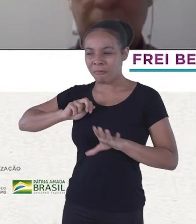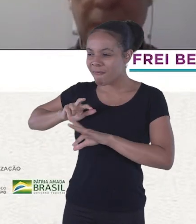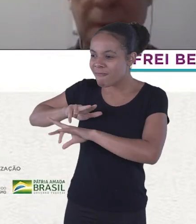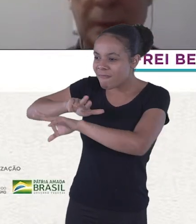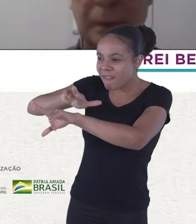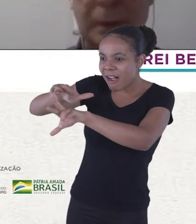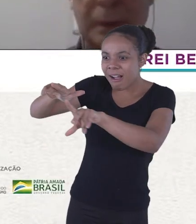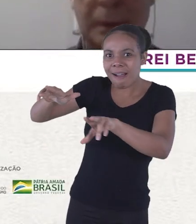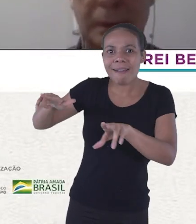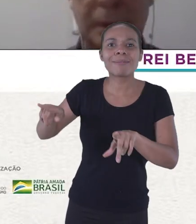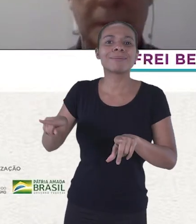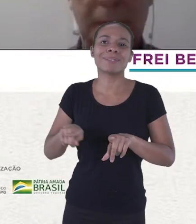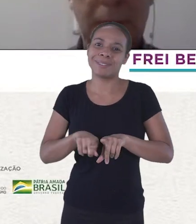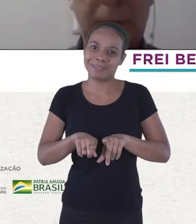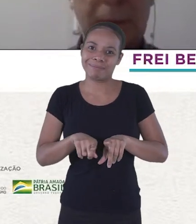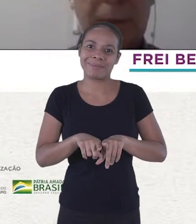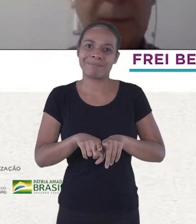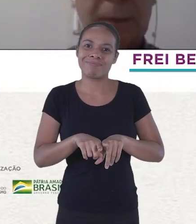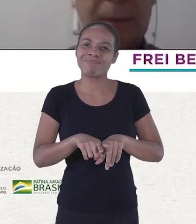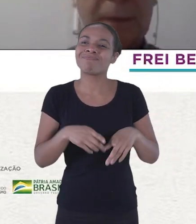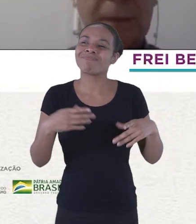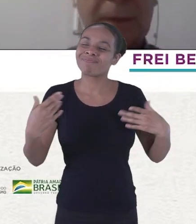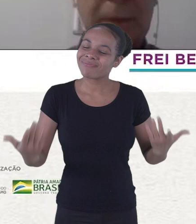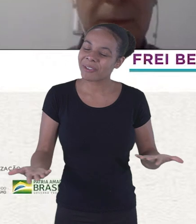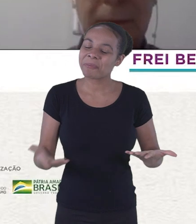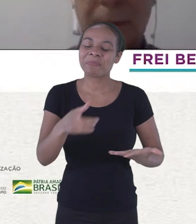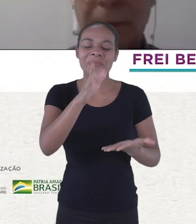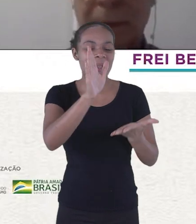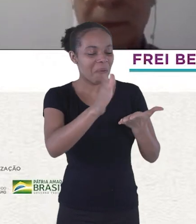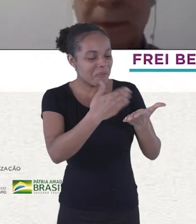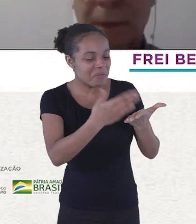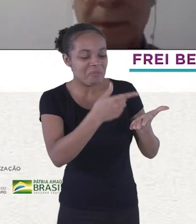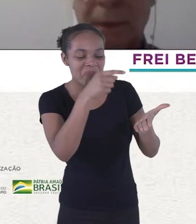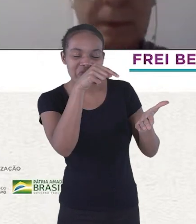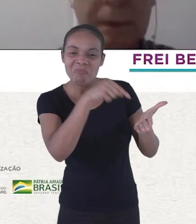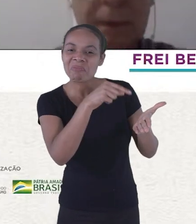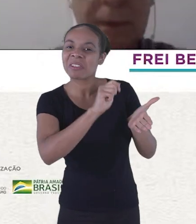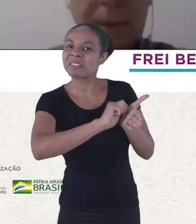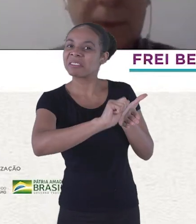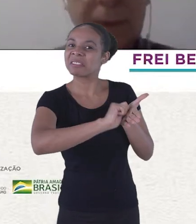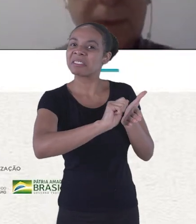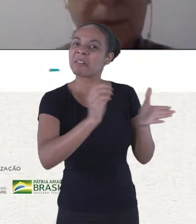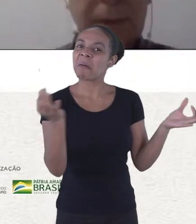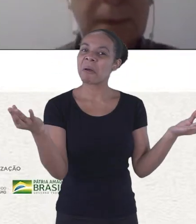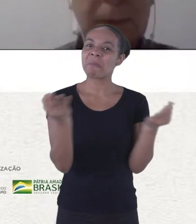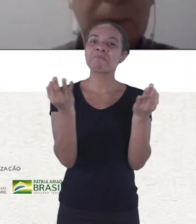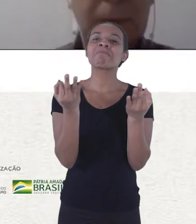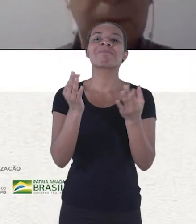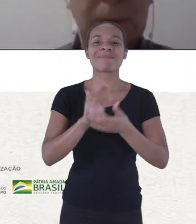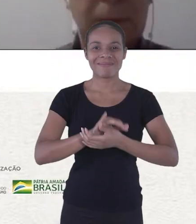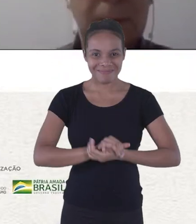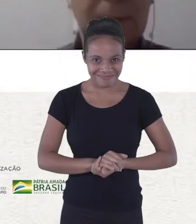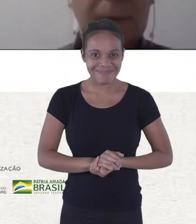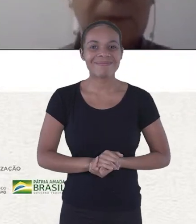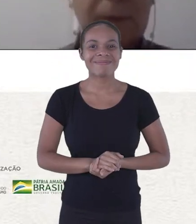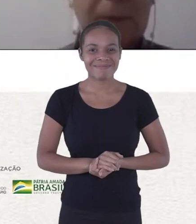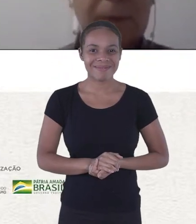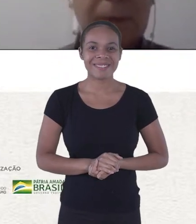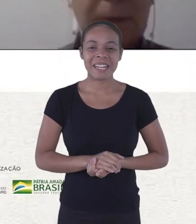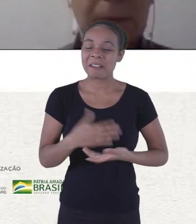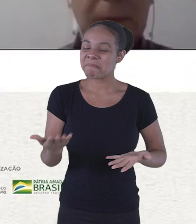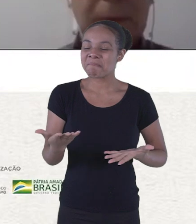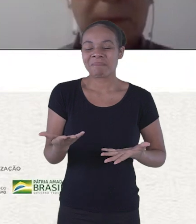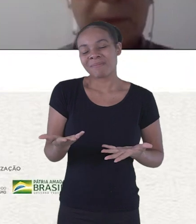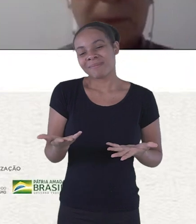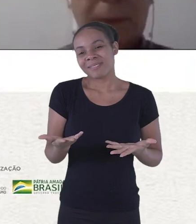como editor. Ou seja, é um livro muito bem escrito. Esse que eu acho que é o melhor elogio